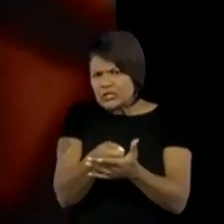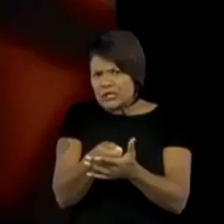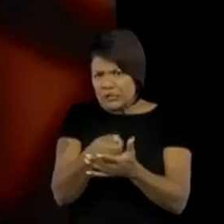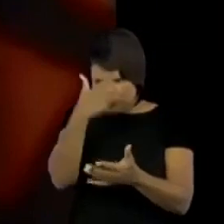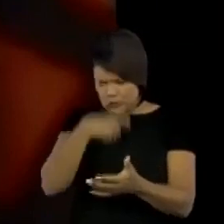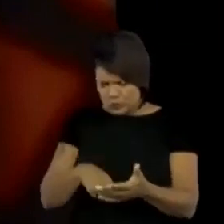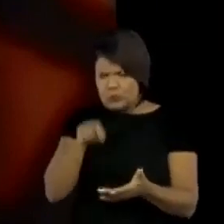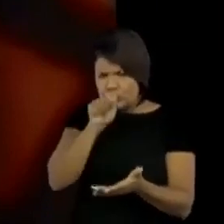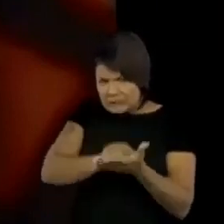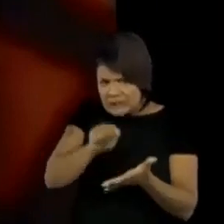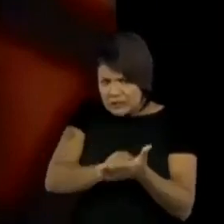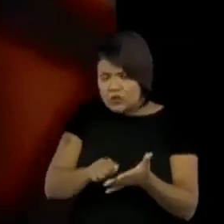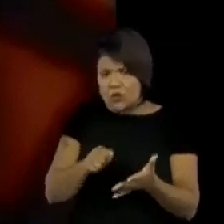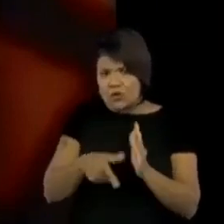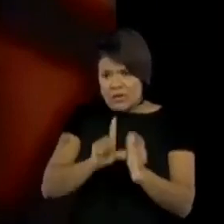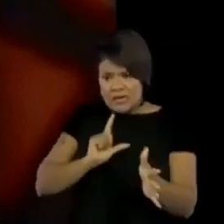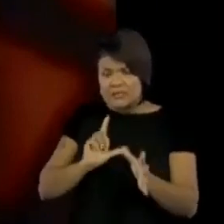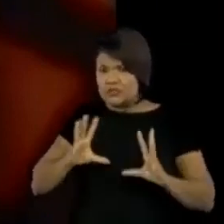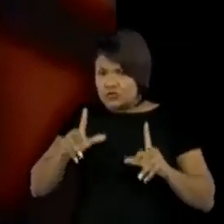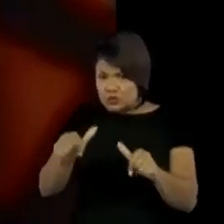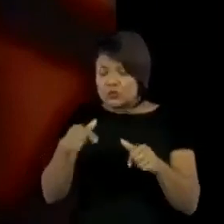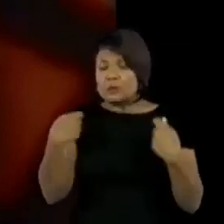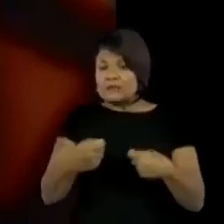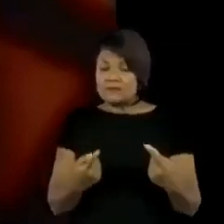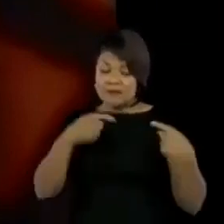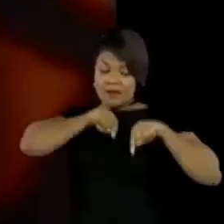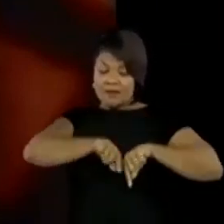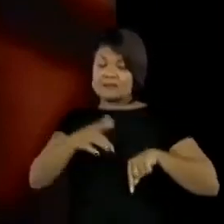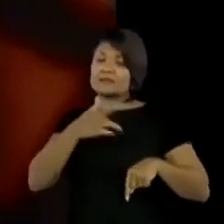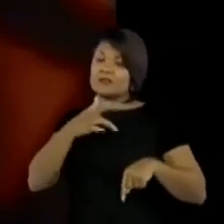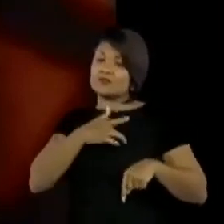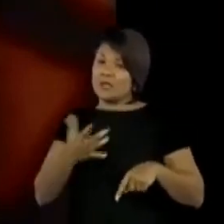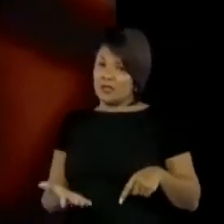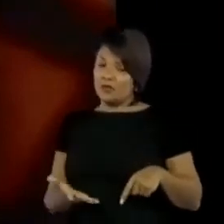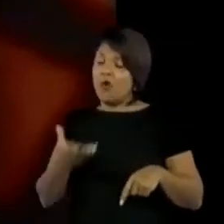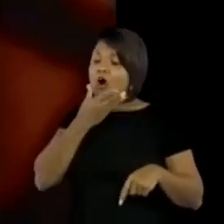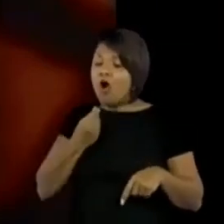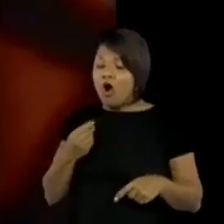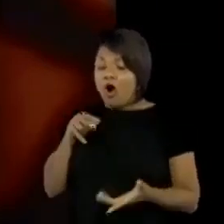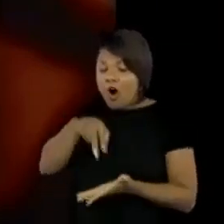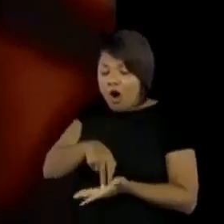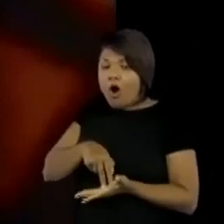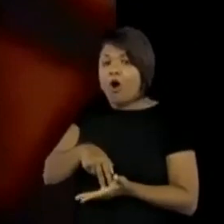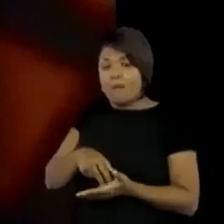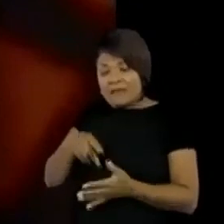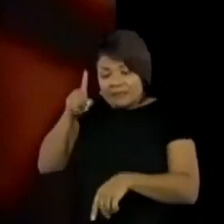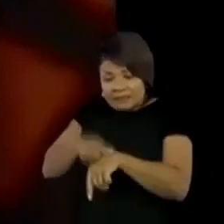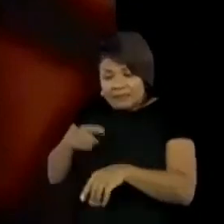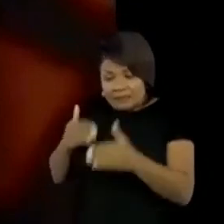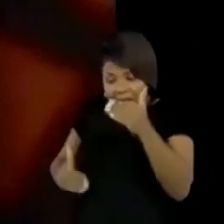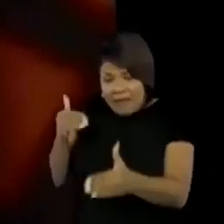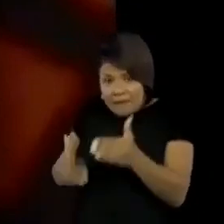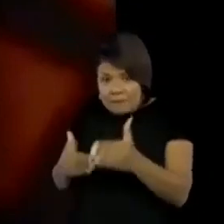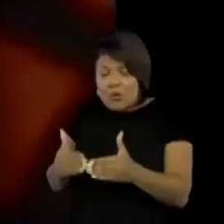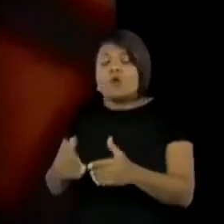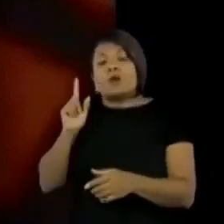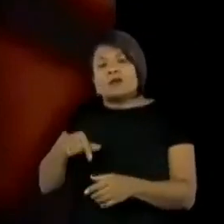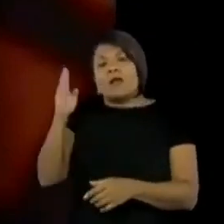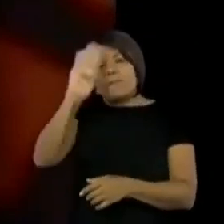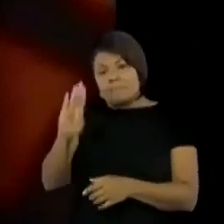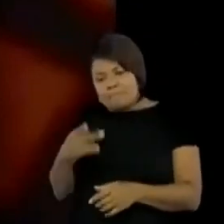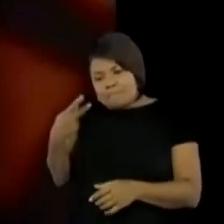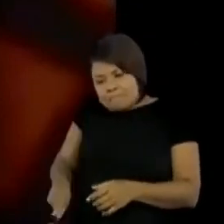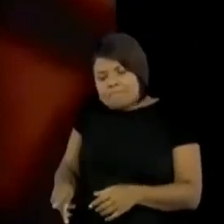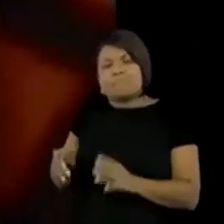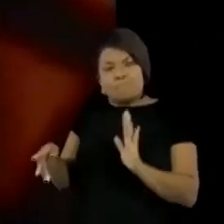certo sentimento íntimo, que o torne homem do seu tempo e do seu país, ainda quando trate